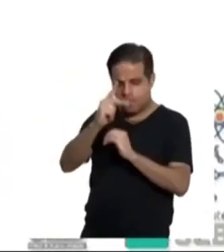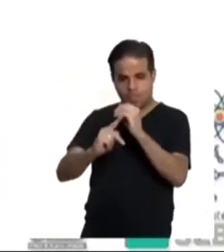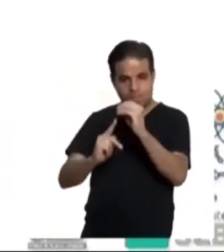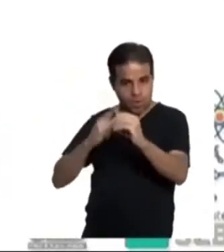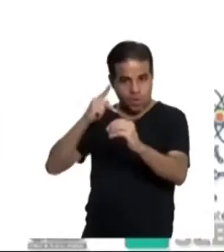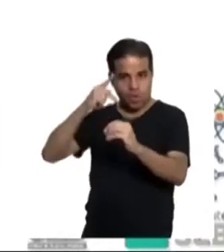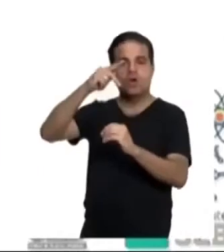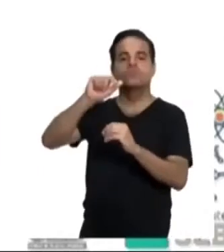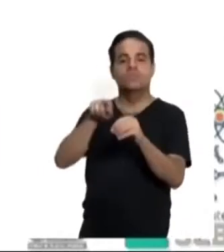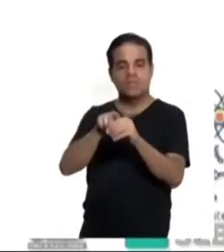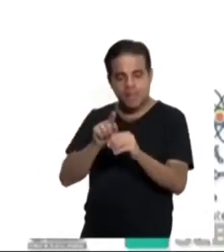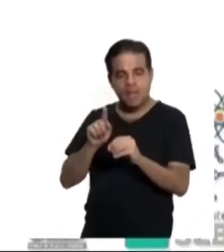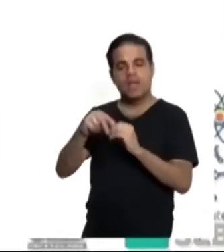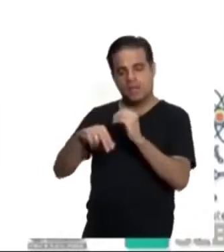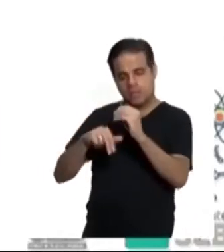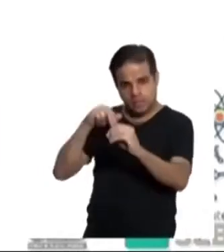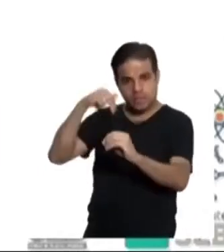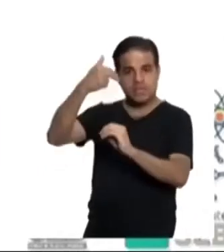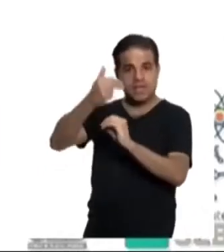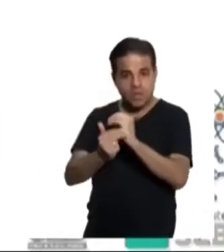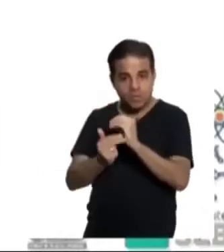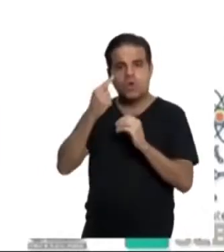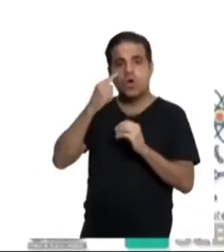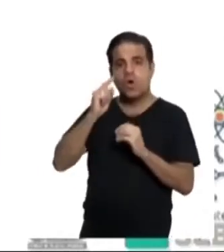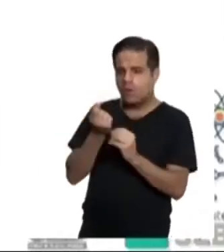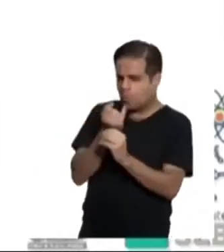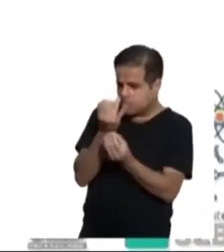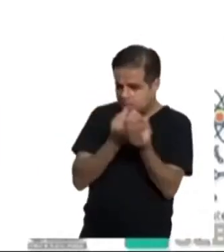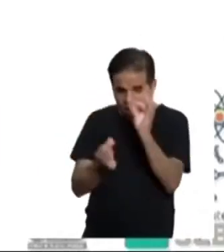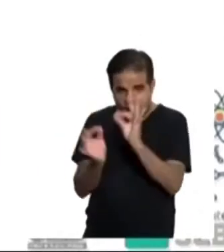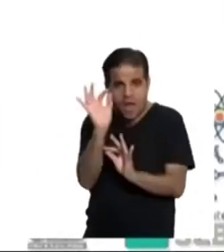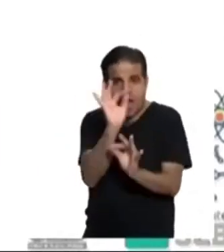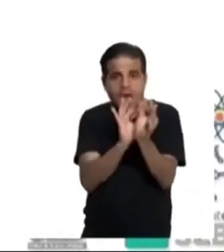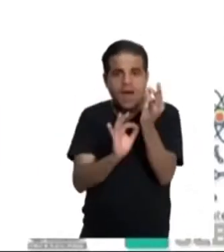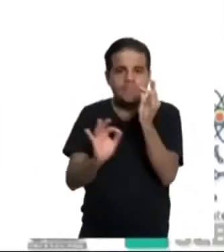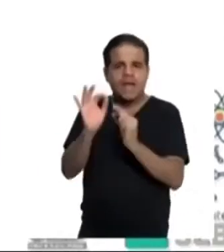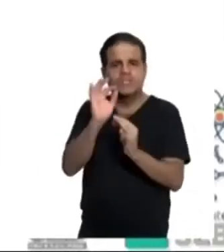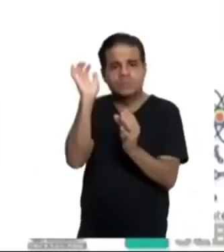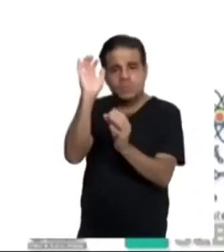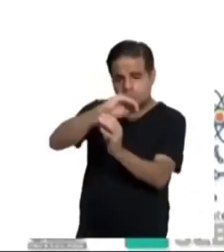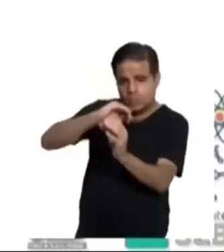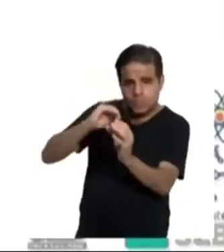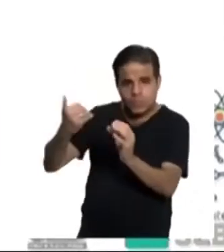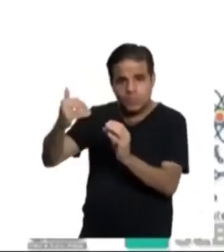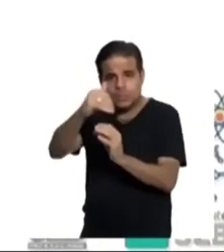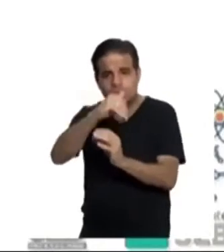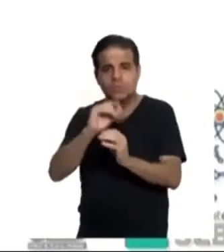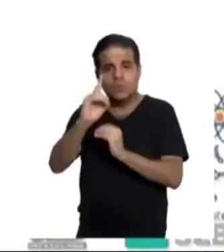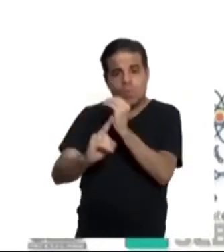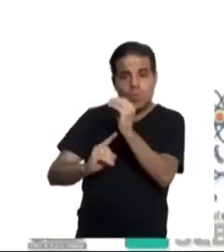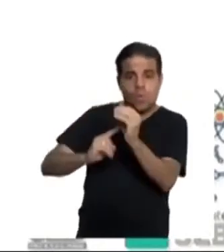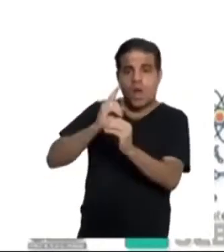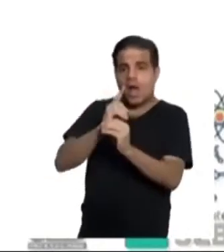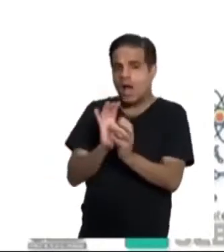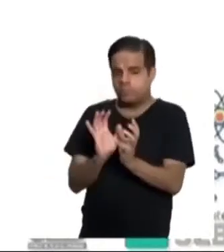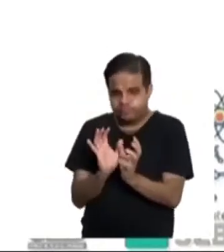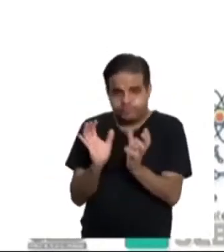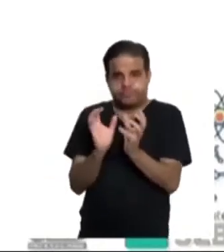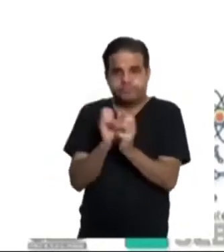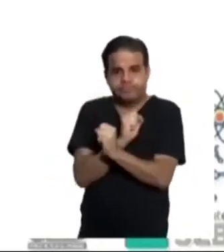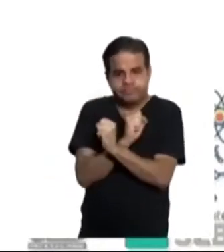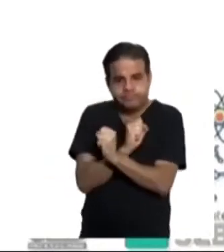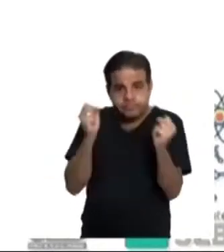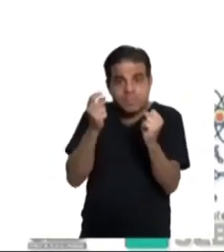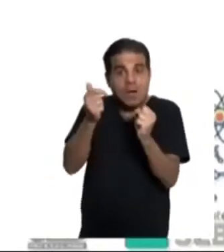nêutrons. Ora, observe a quantidade de partículas que tem. Quer dizer, o átomo está praticamente para se